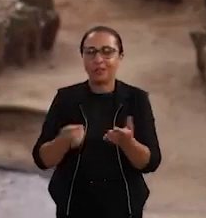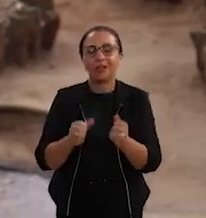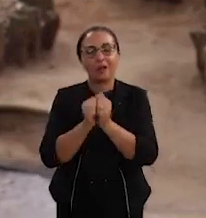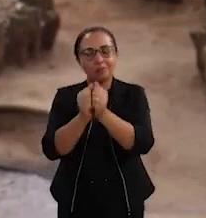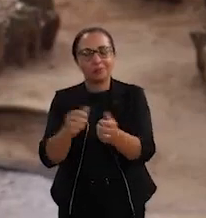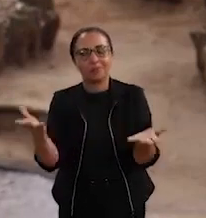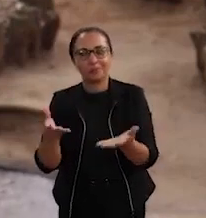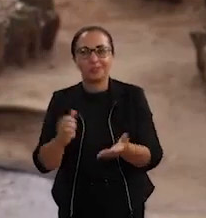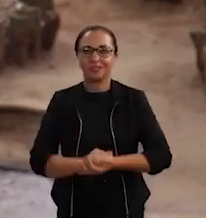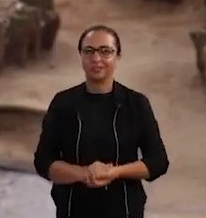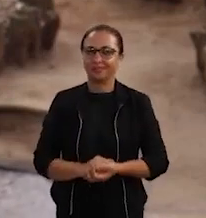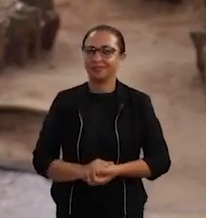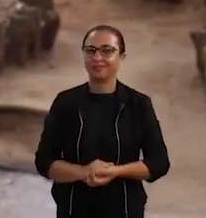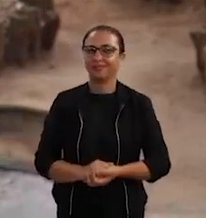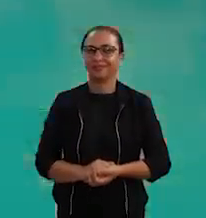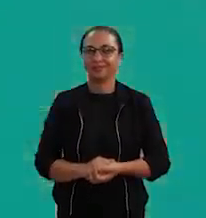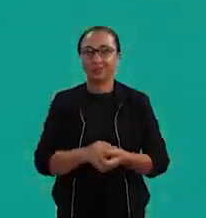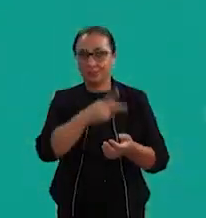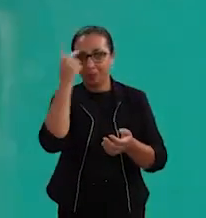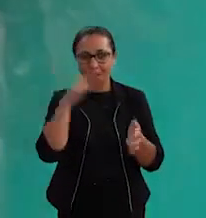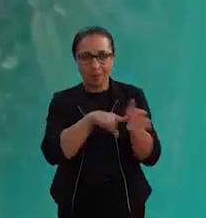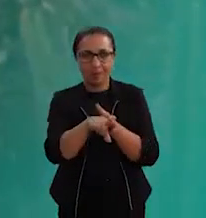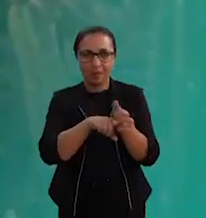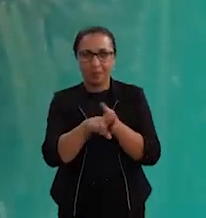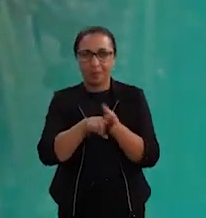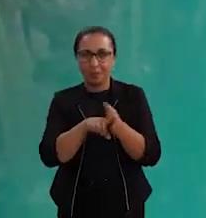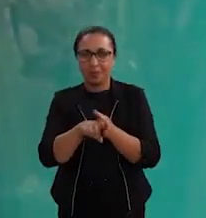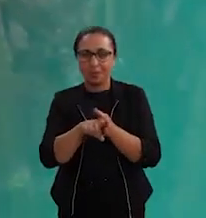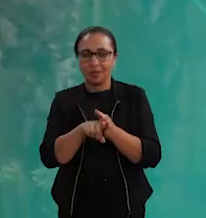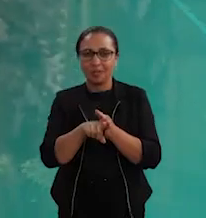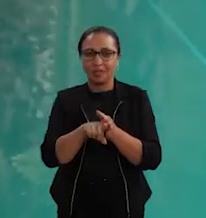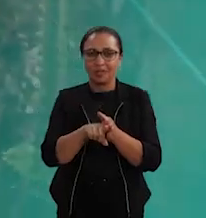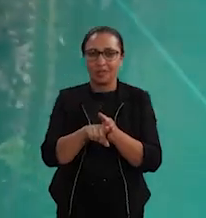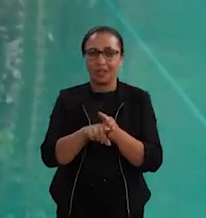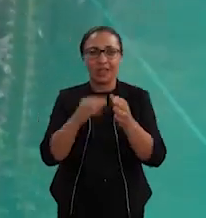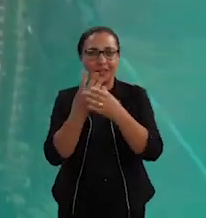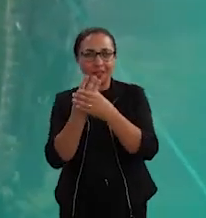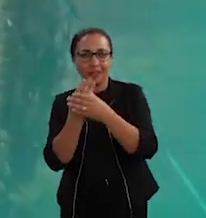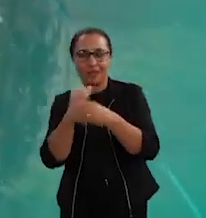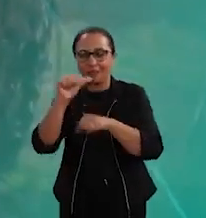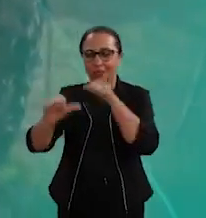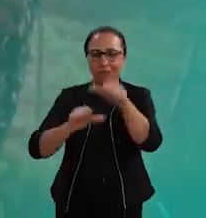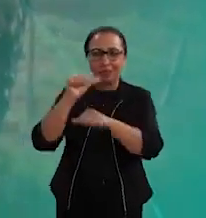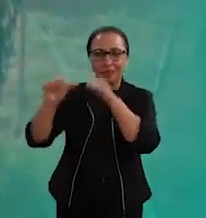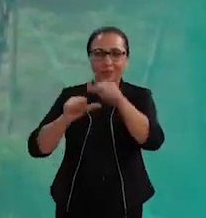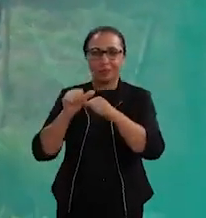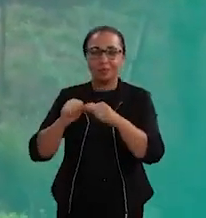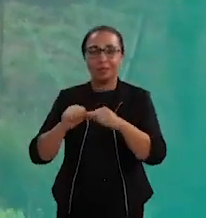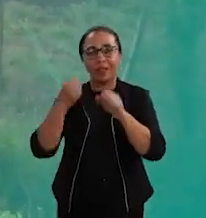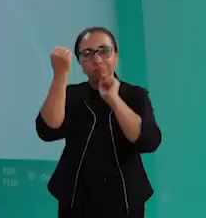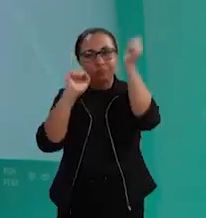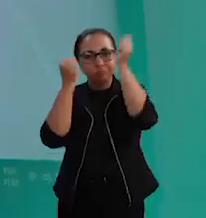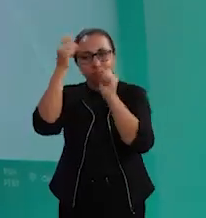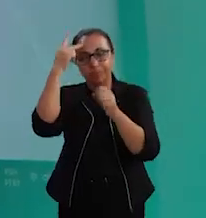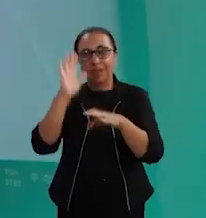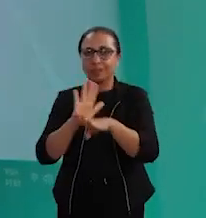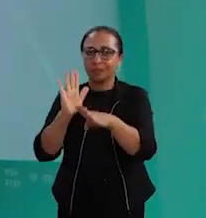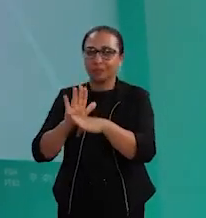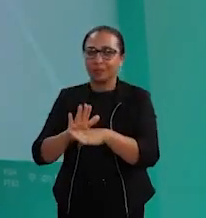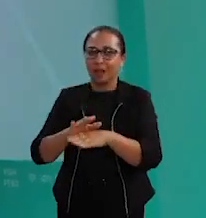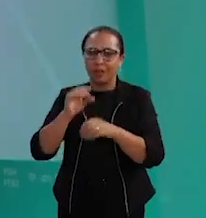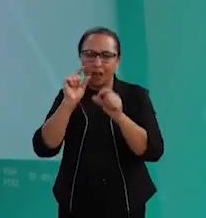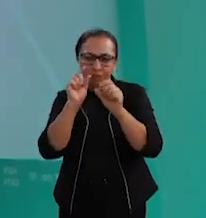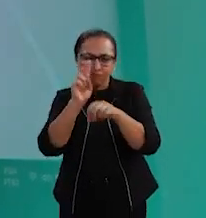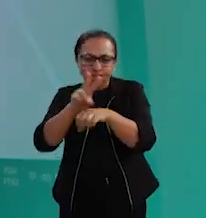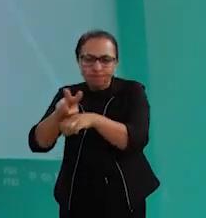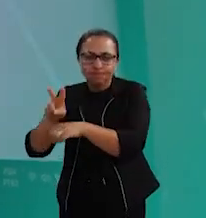agora as pesquisas que vamos acompanhar hoje. Pesquisadores da Universidade Federal de Sergipe desenvolveram um aparelho para